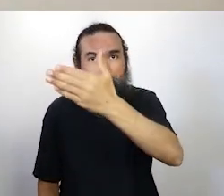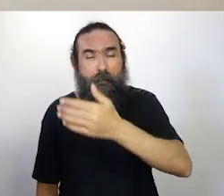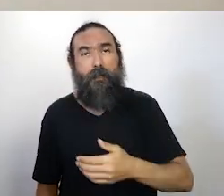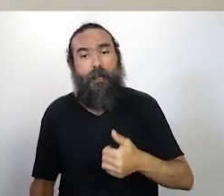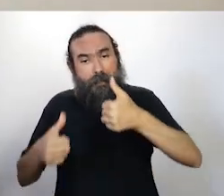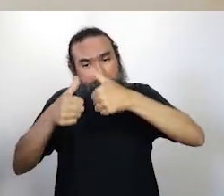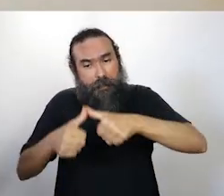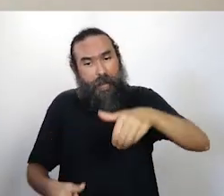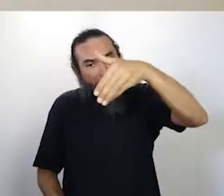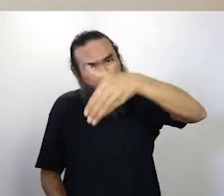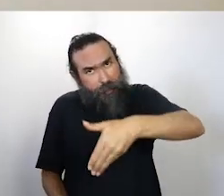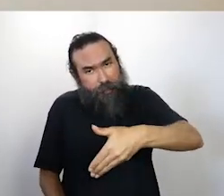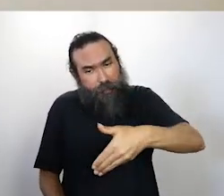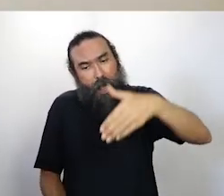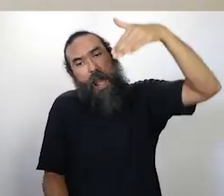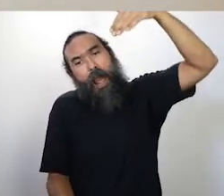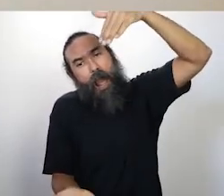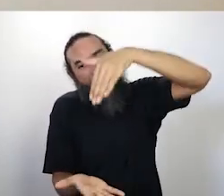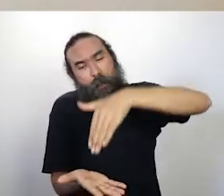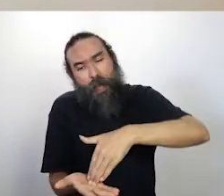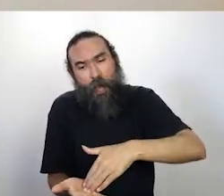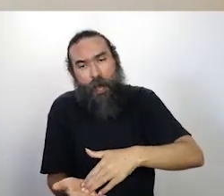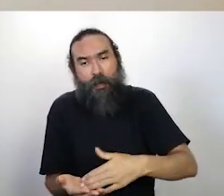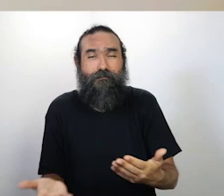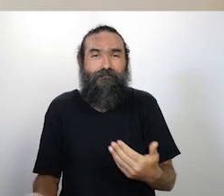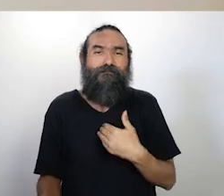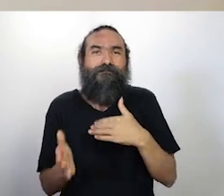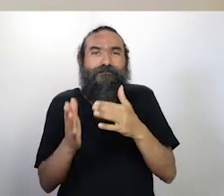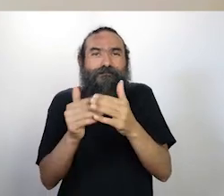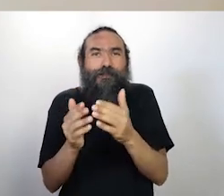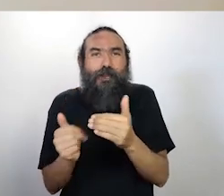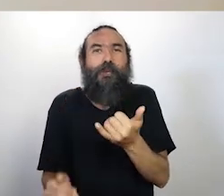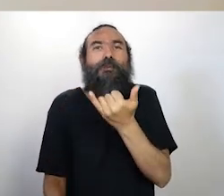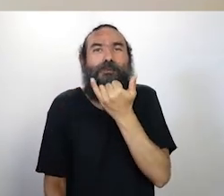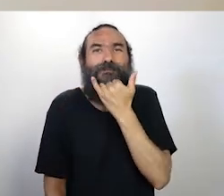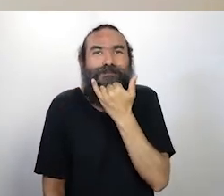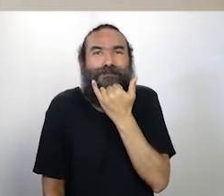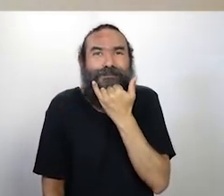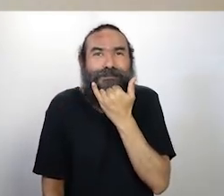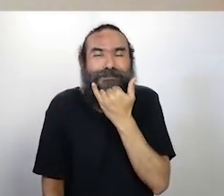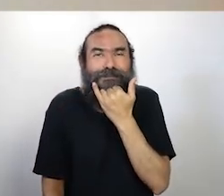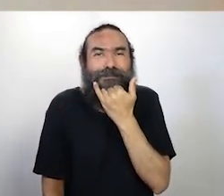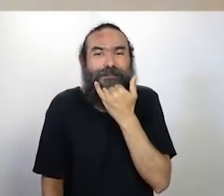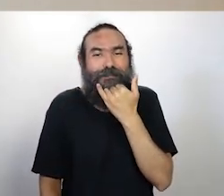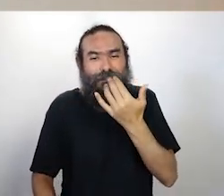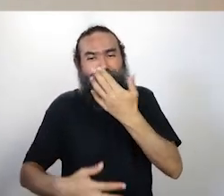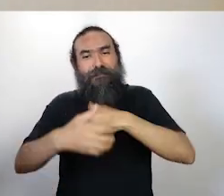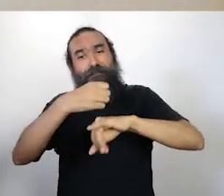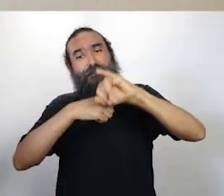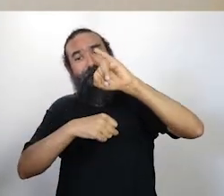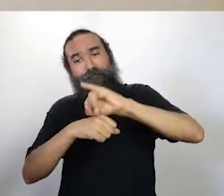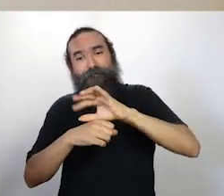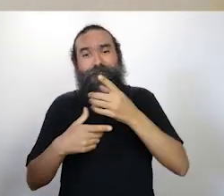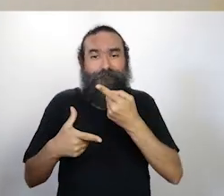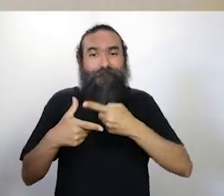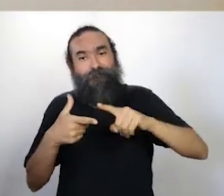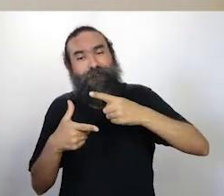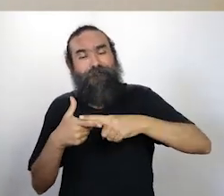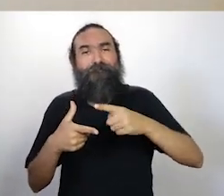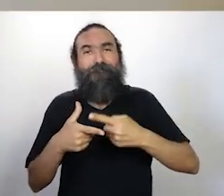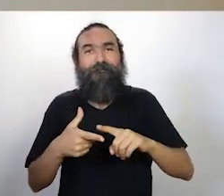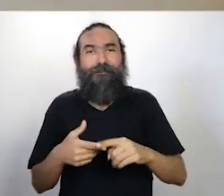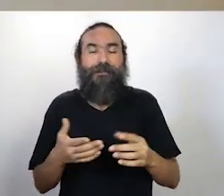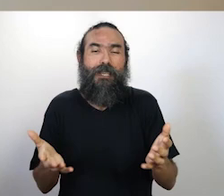todos, né, que tiveram até agora. E, mais uma vez, peço desculpa pela conexão